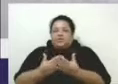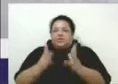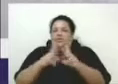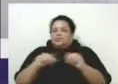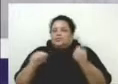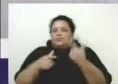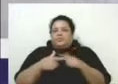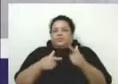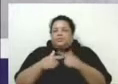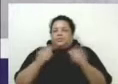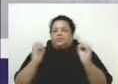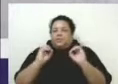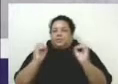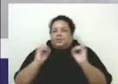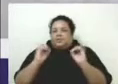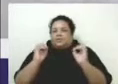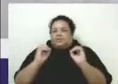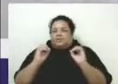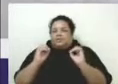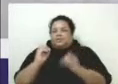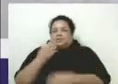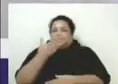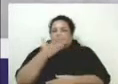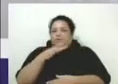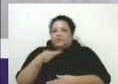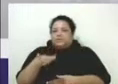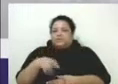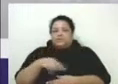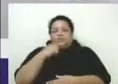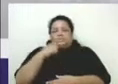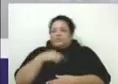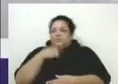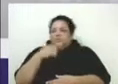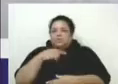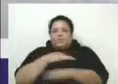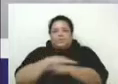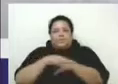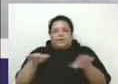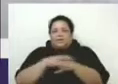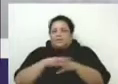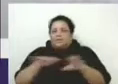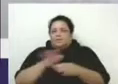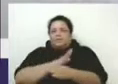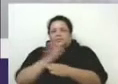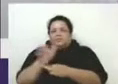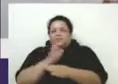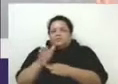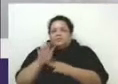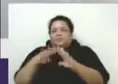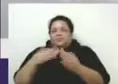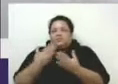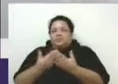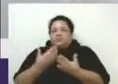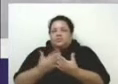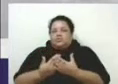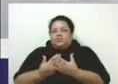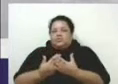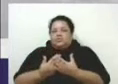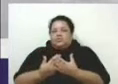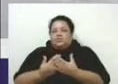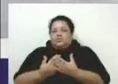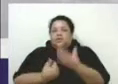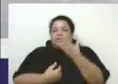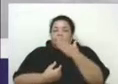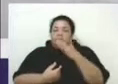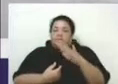questão é que a criança não teve mais condições psicológicas de frequentar aquela escola, e a criança tem uma escola do lado da